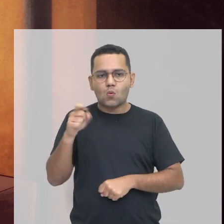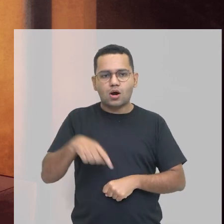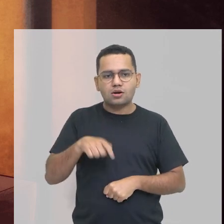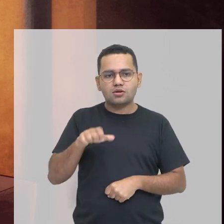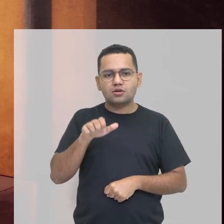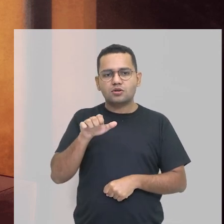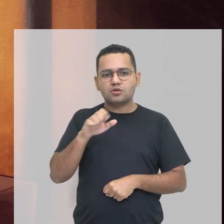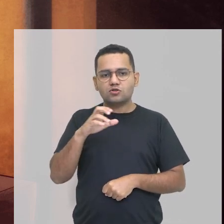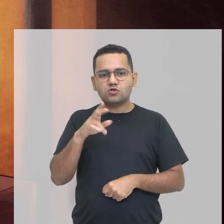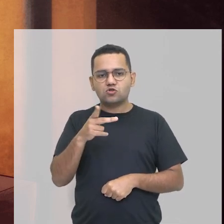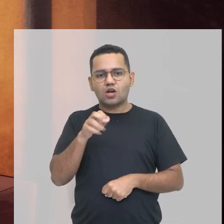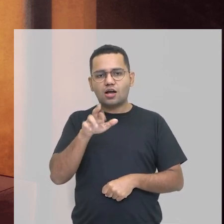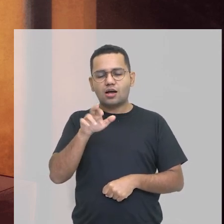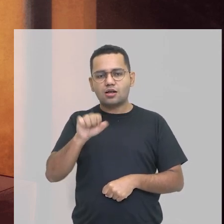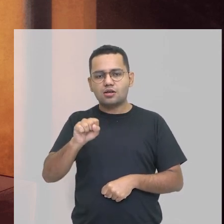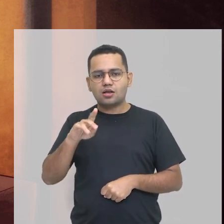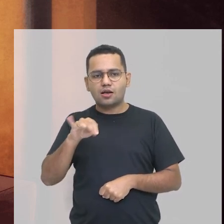em